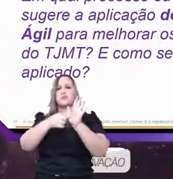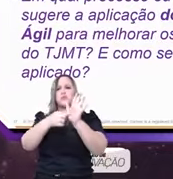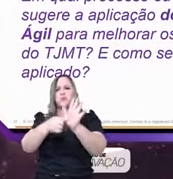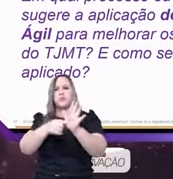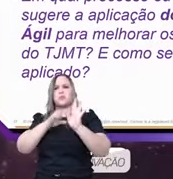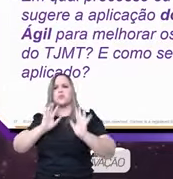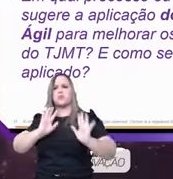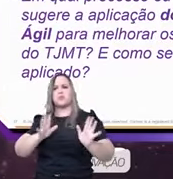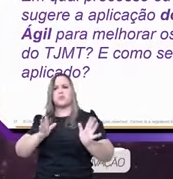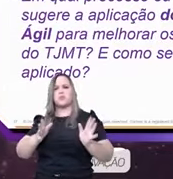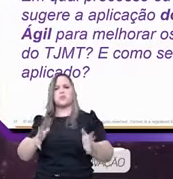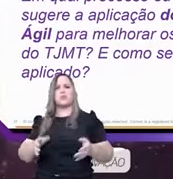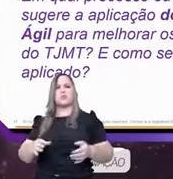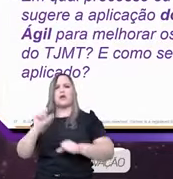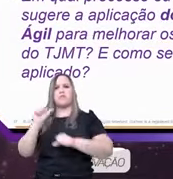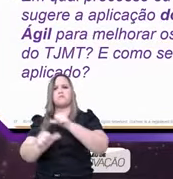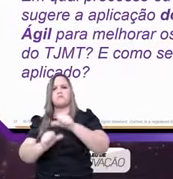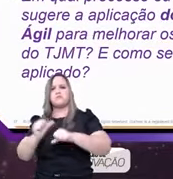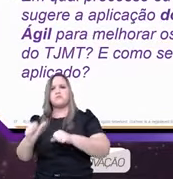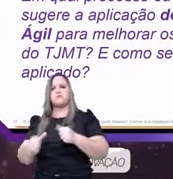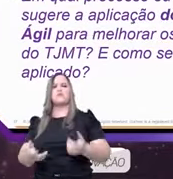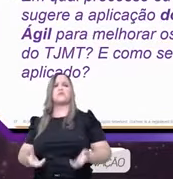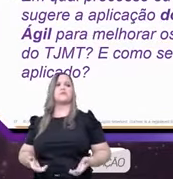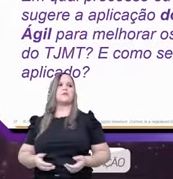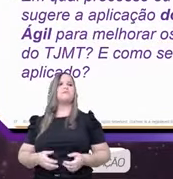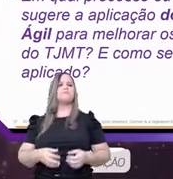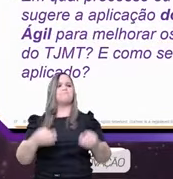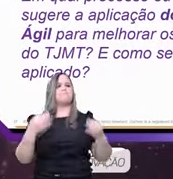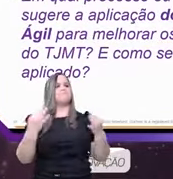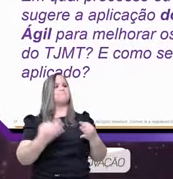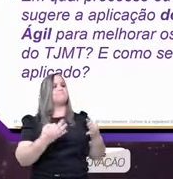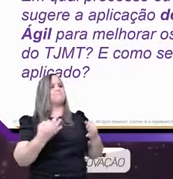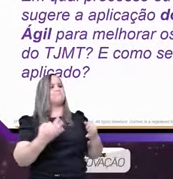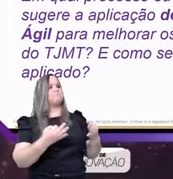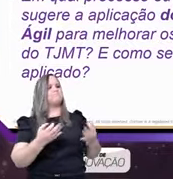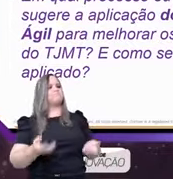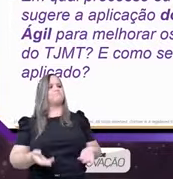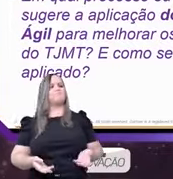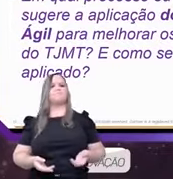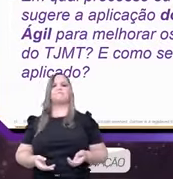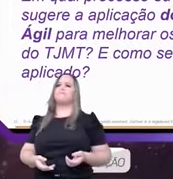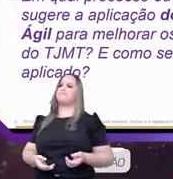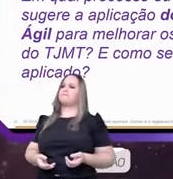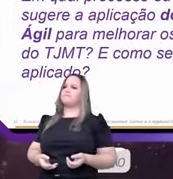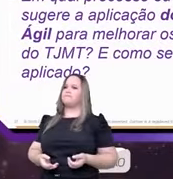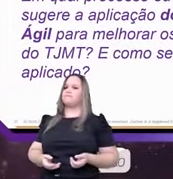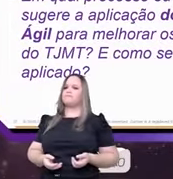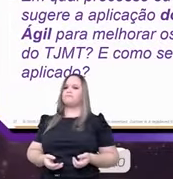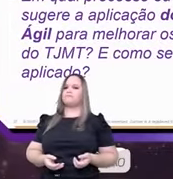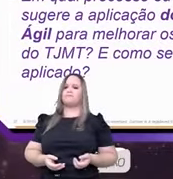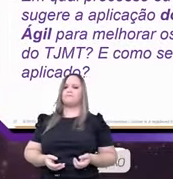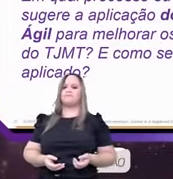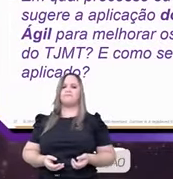entre ágil. E, perfeito. Deixo o e-mail aqui e...